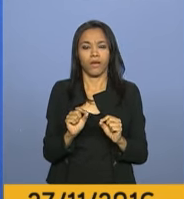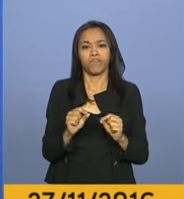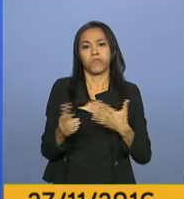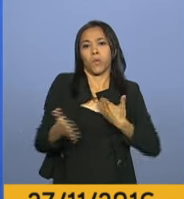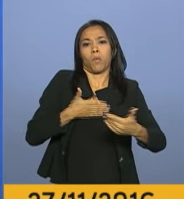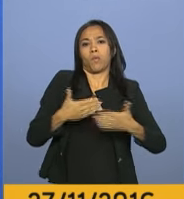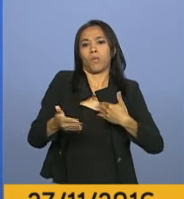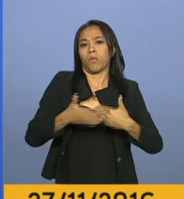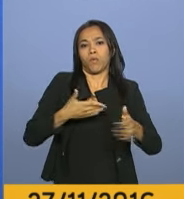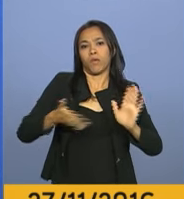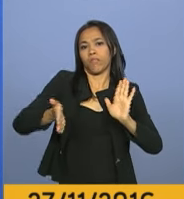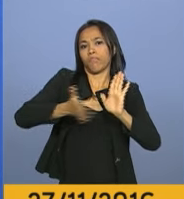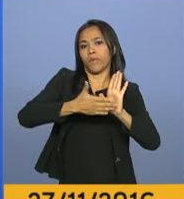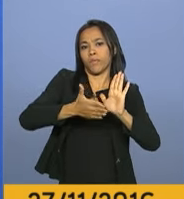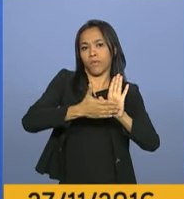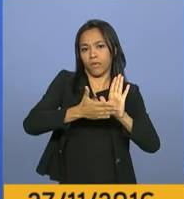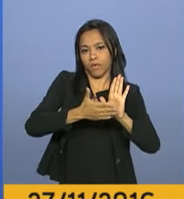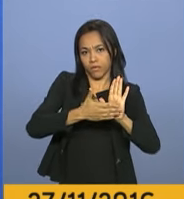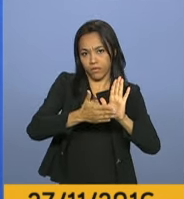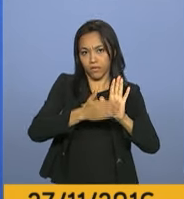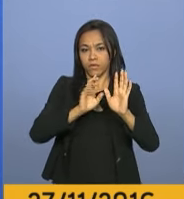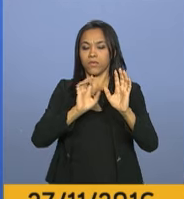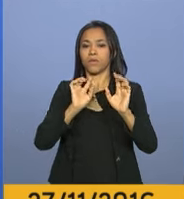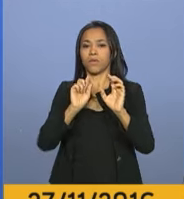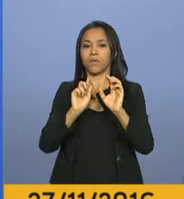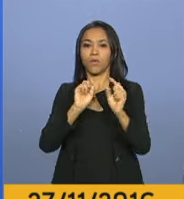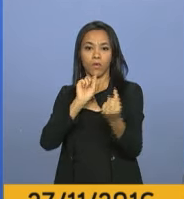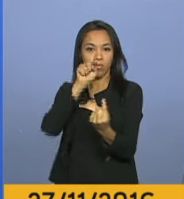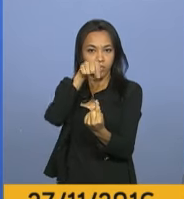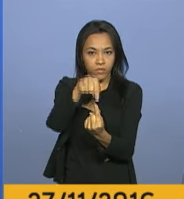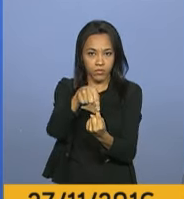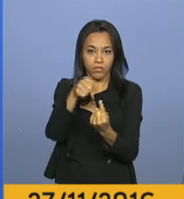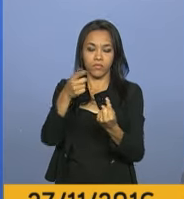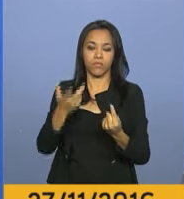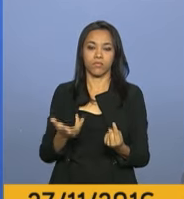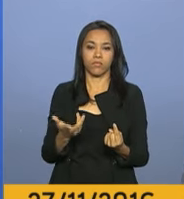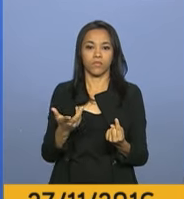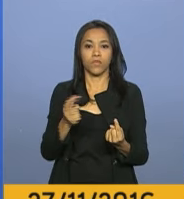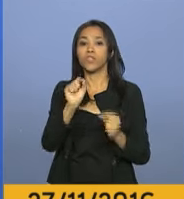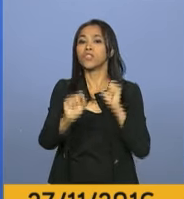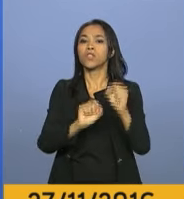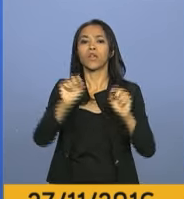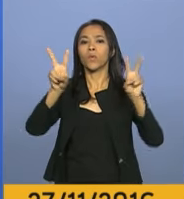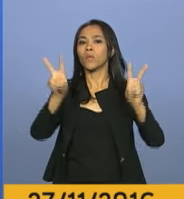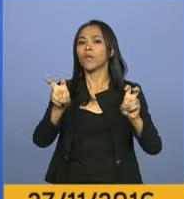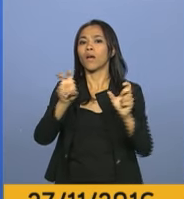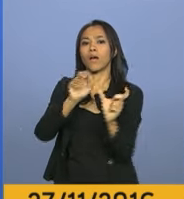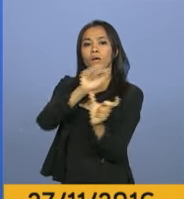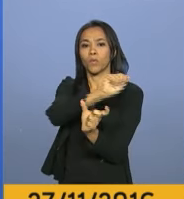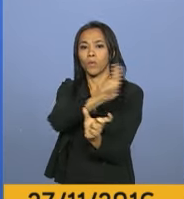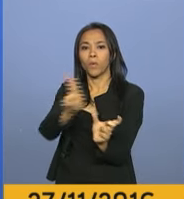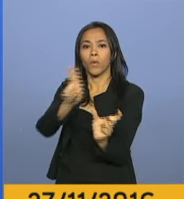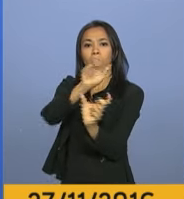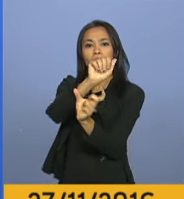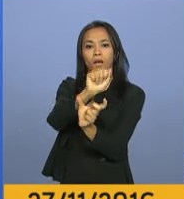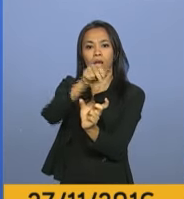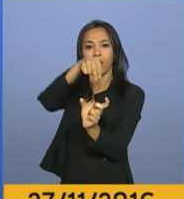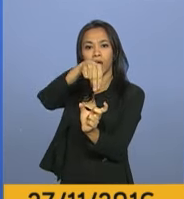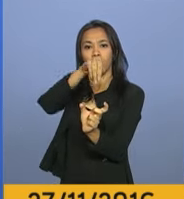proposta que vise a chamada anistia.